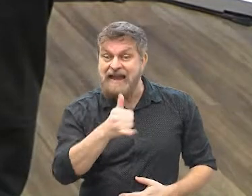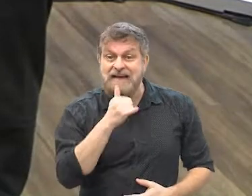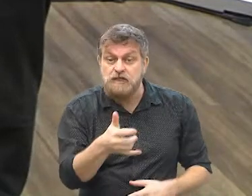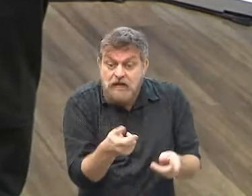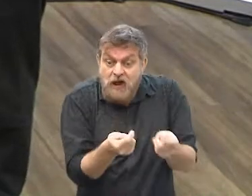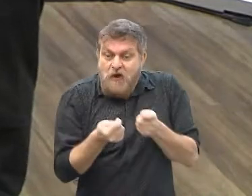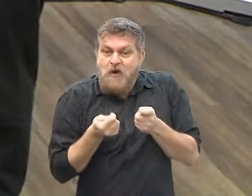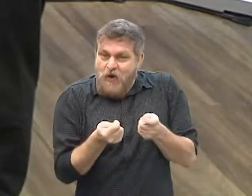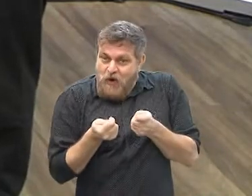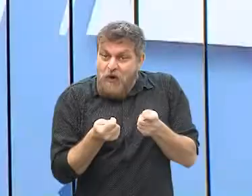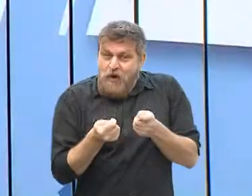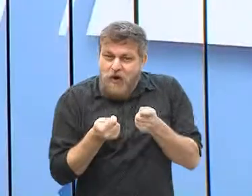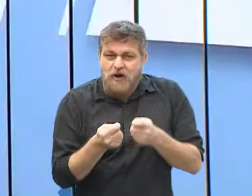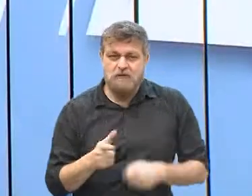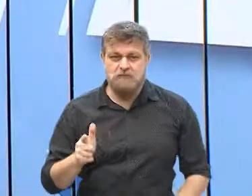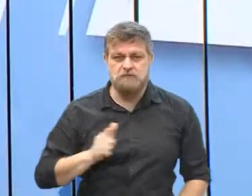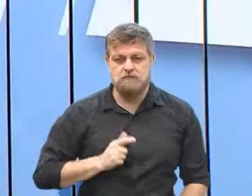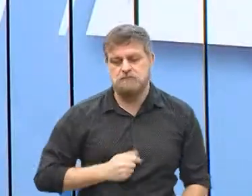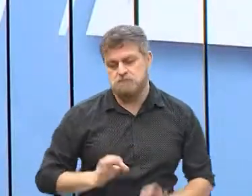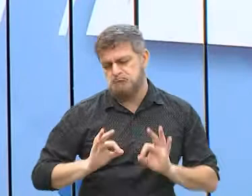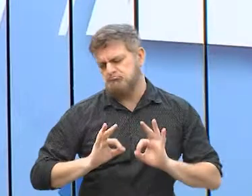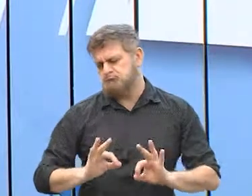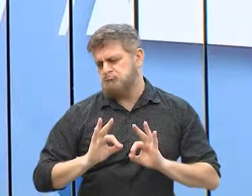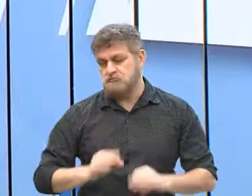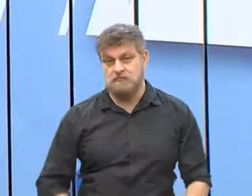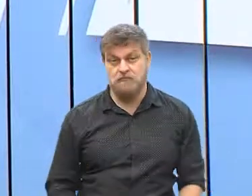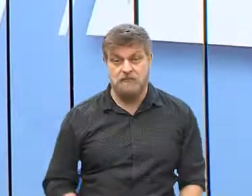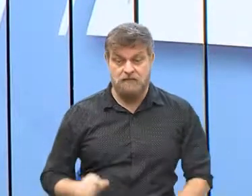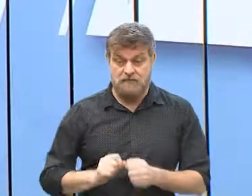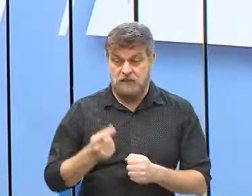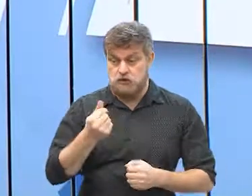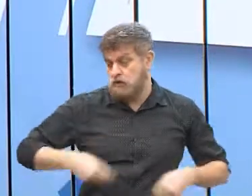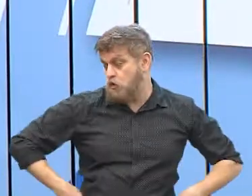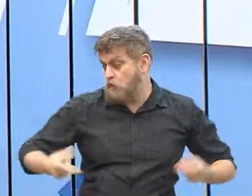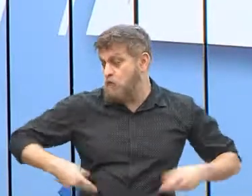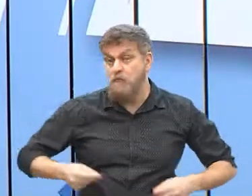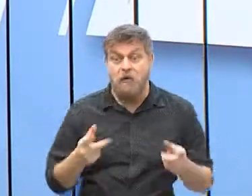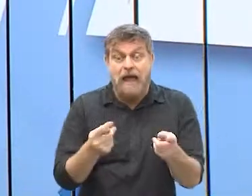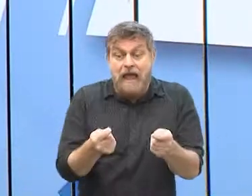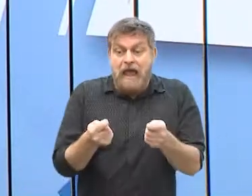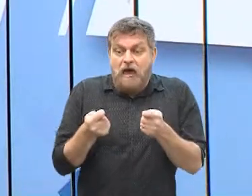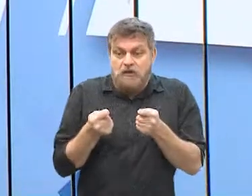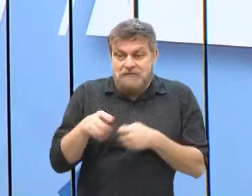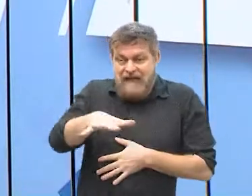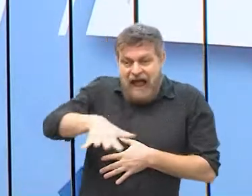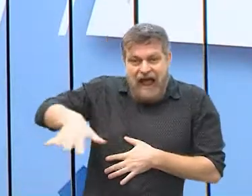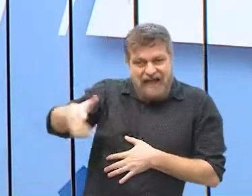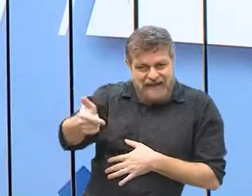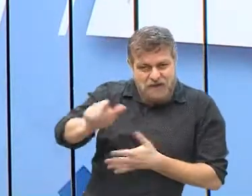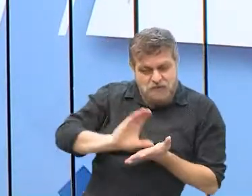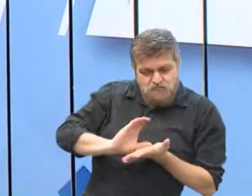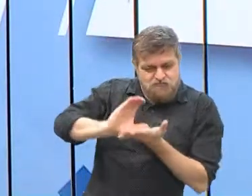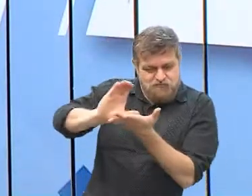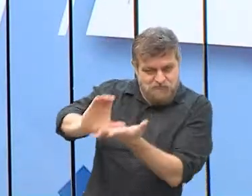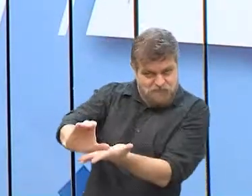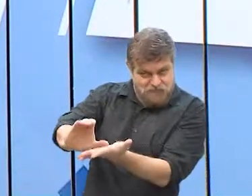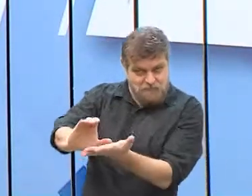energia elétrica. Isso vai economizar recurso do município para investir em outros setores,